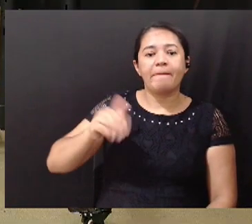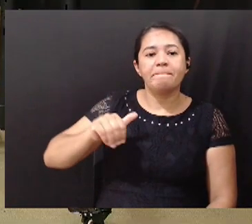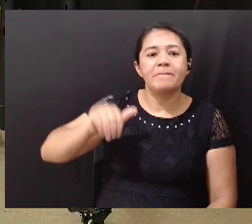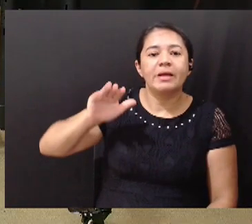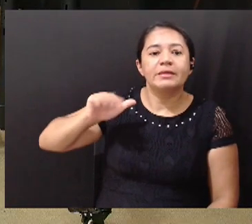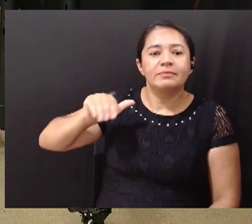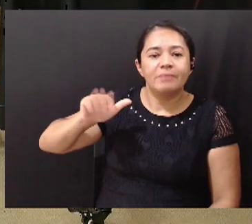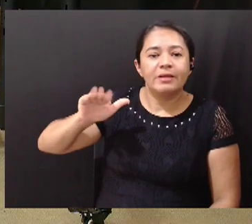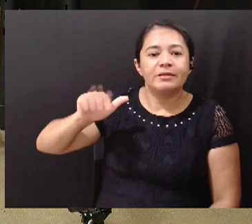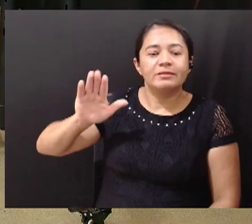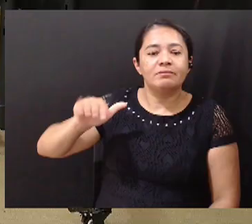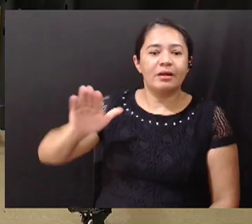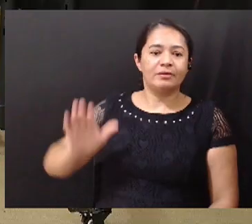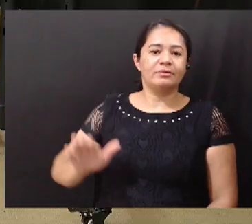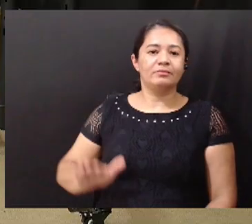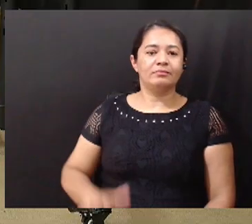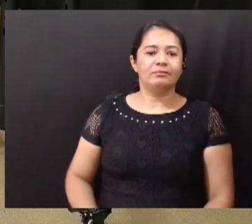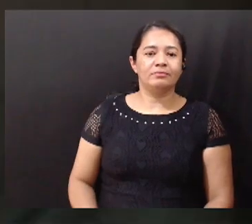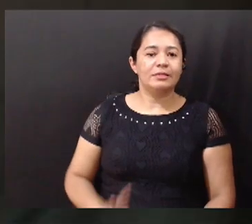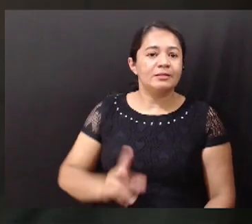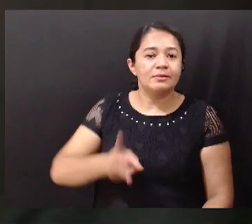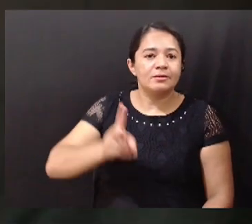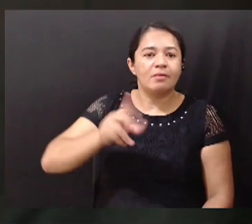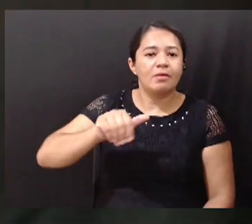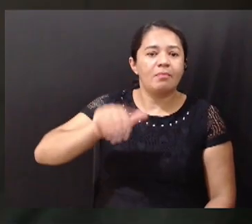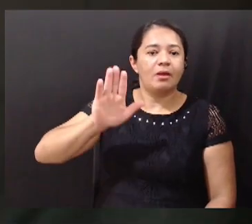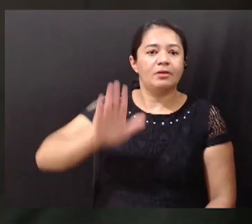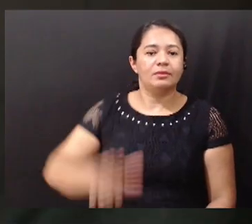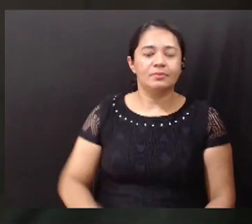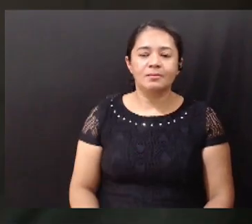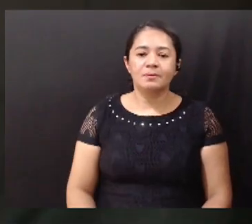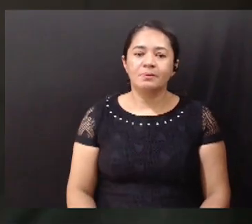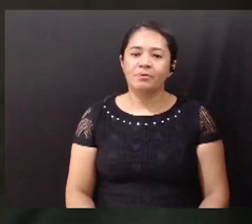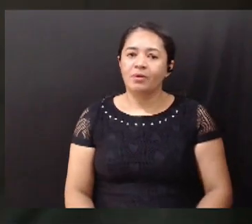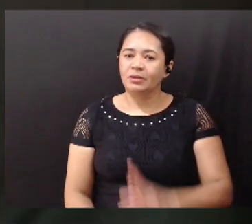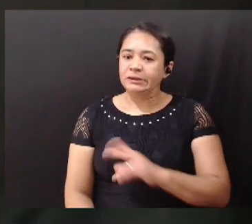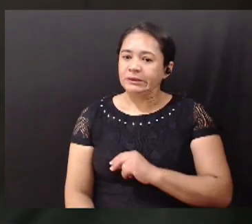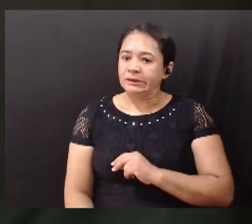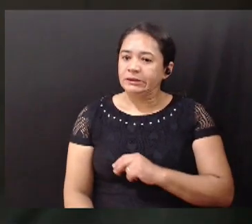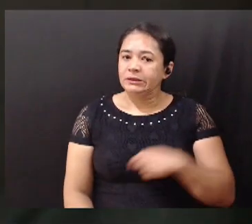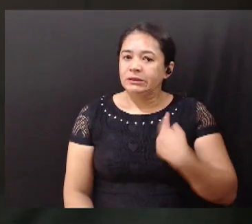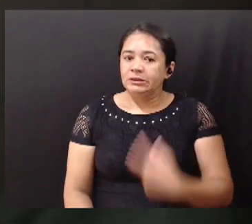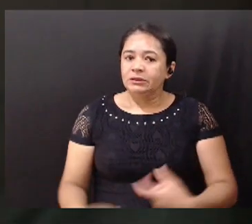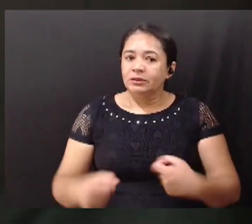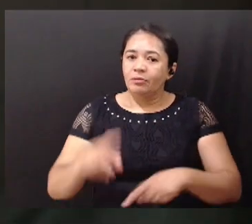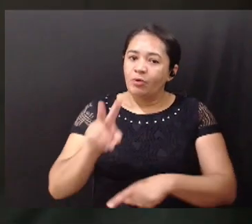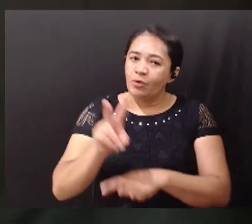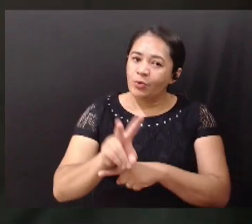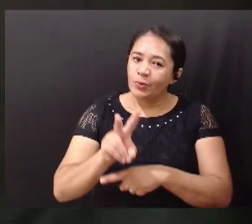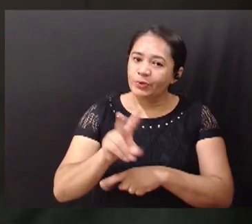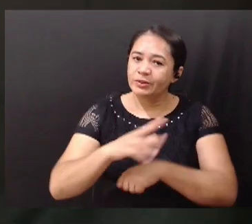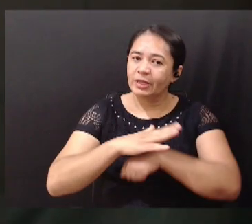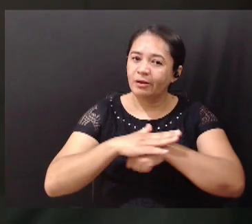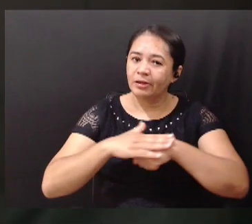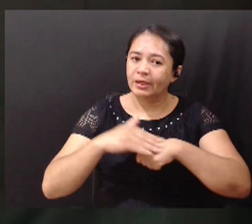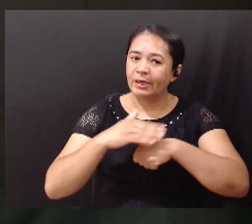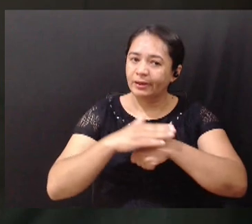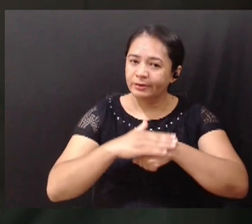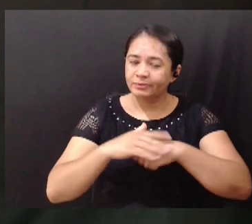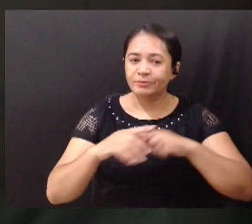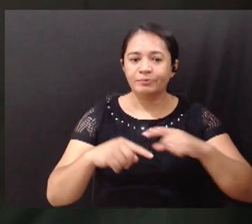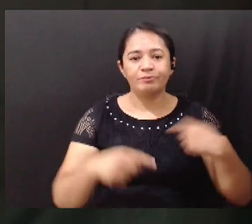insaciável. Ai, Vanessa. A gente tem que cuidar com muito carinho das nossas crianças, mas a gente tem